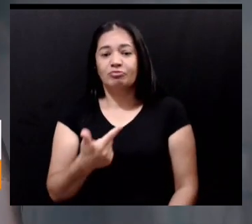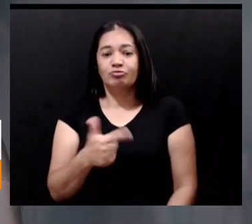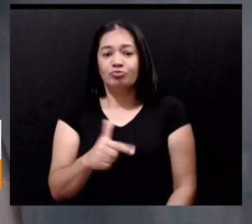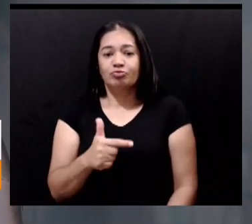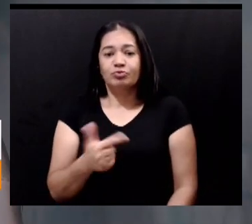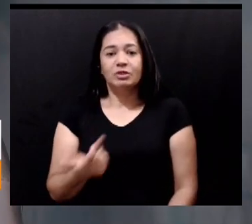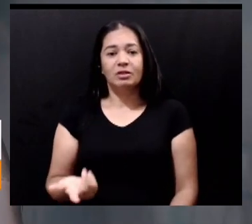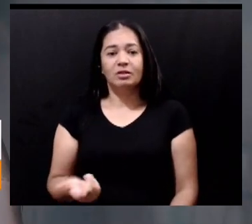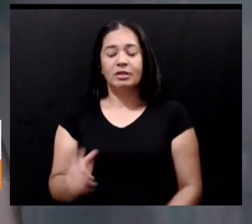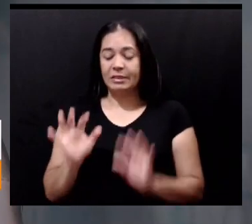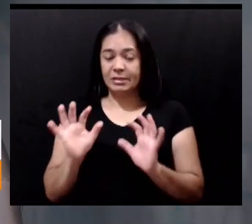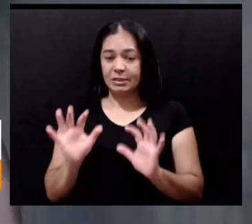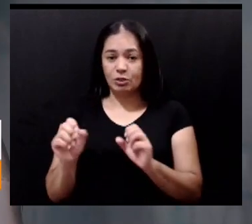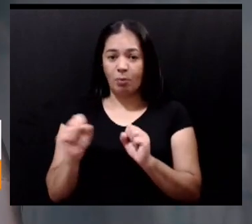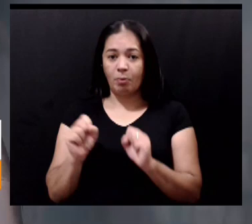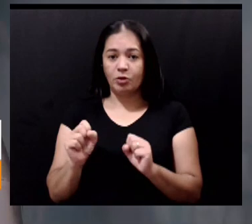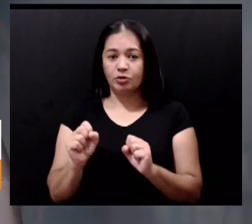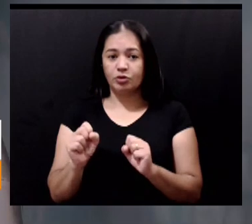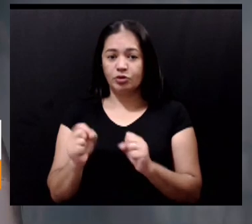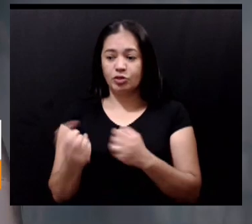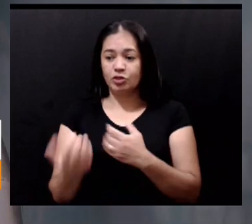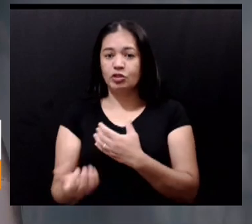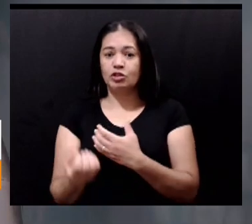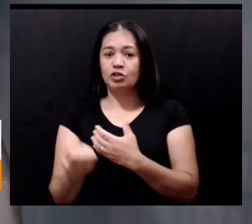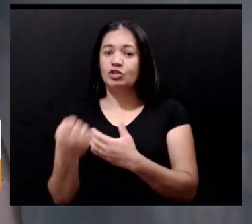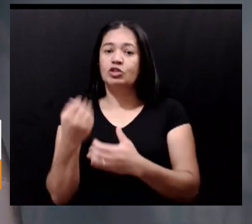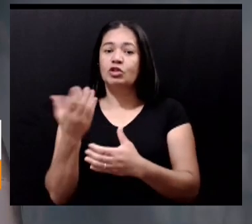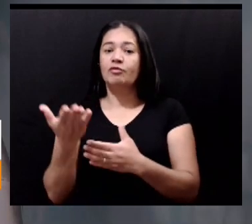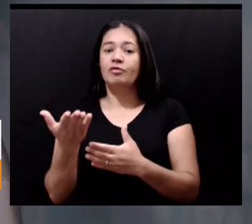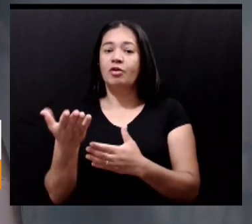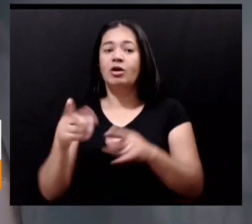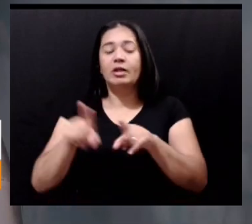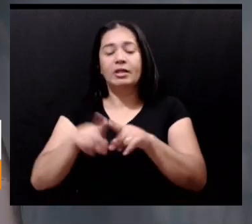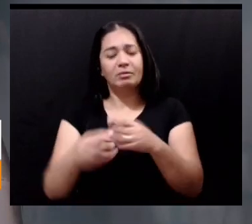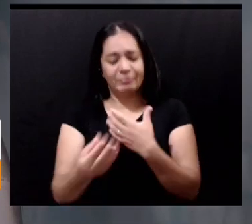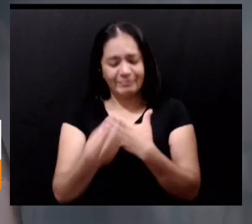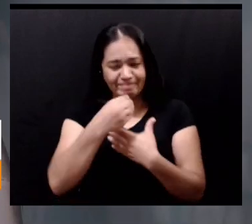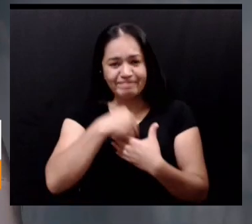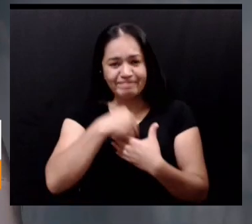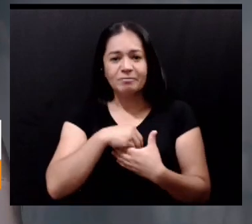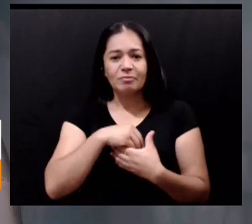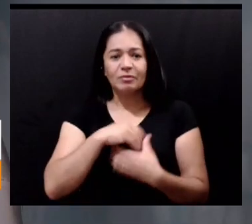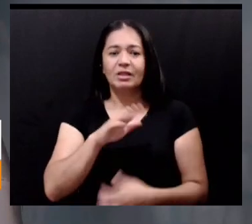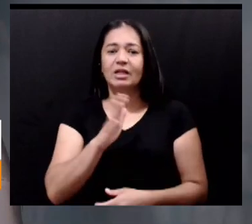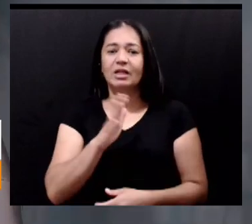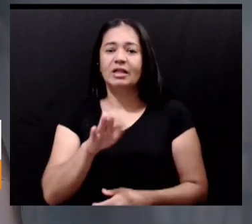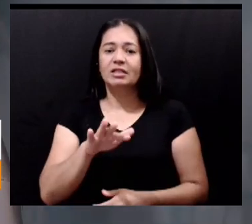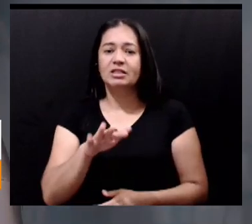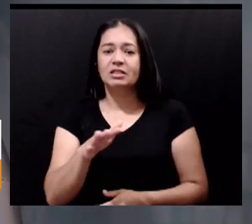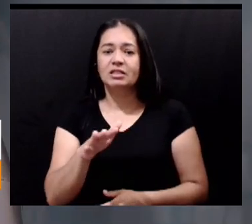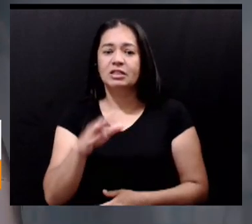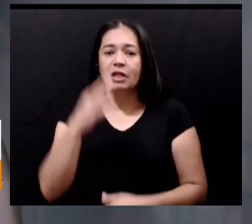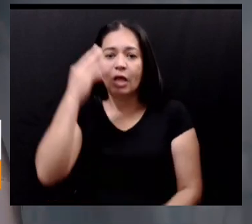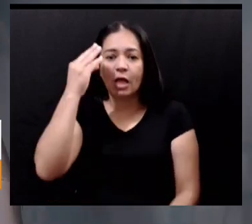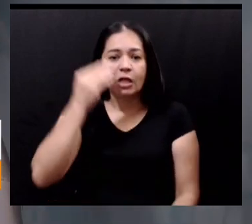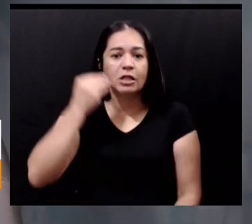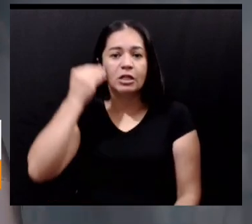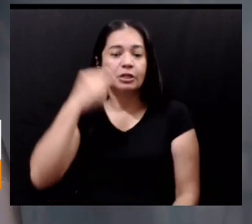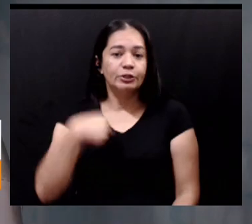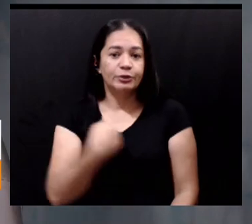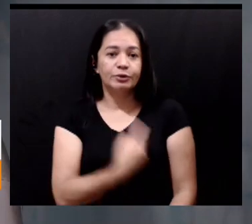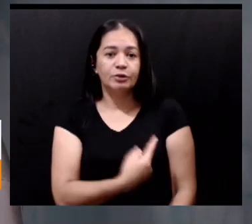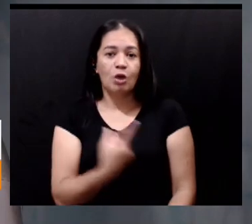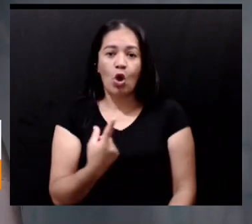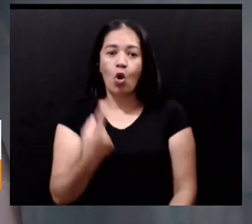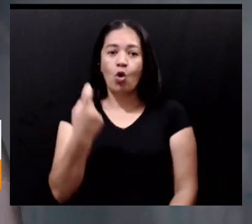vir de fora, como pode vir da gente mesmo. Uhum. Muitas vezes na nossa experiência, singular, a gente não se